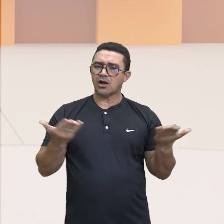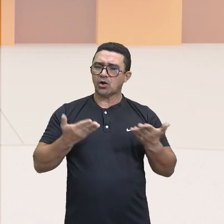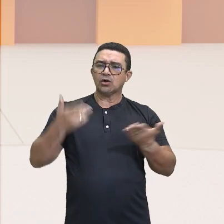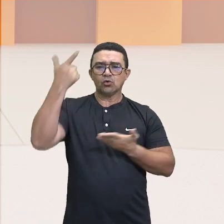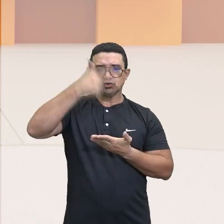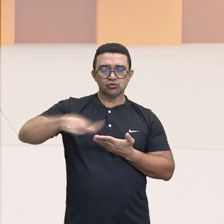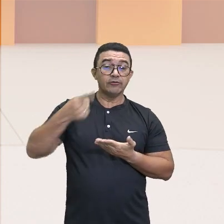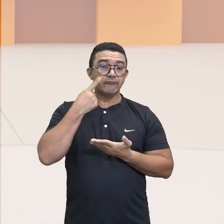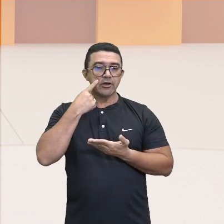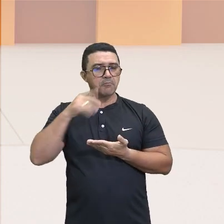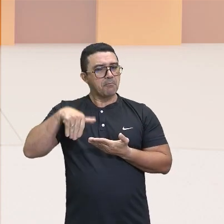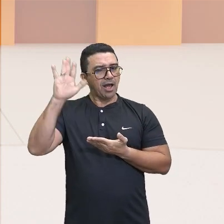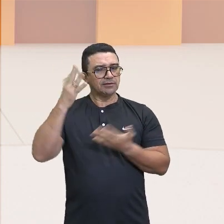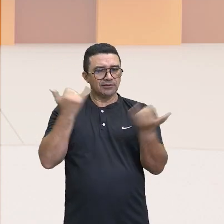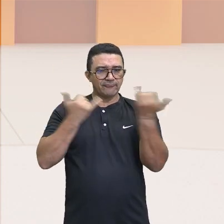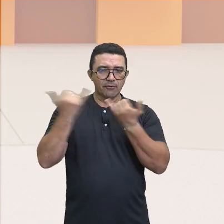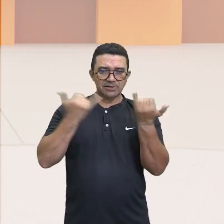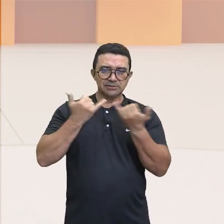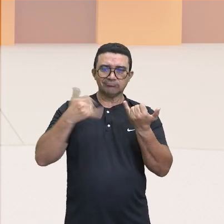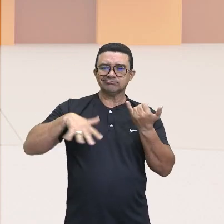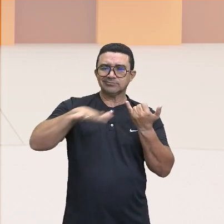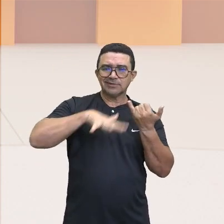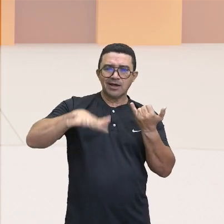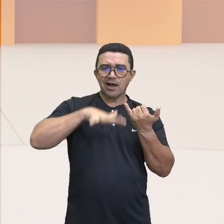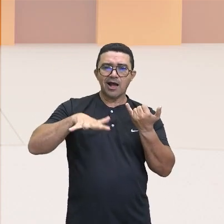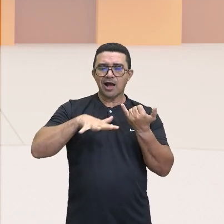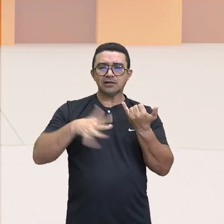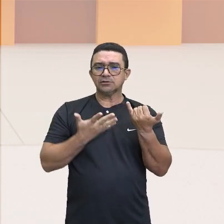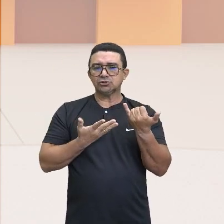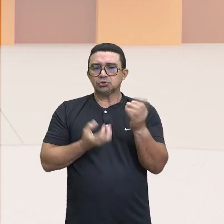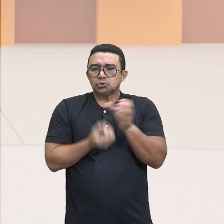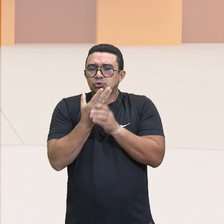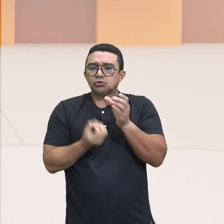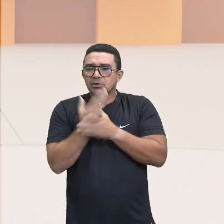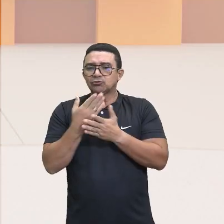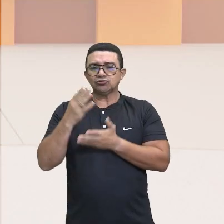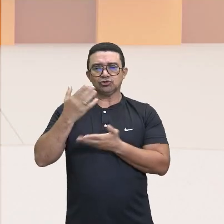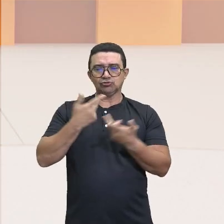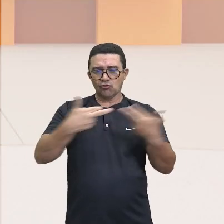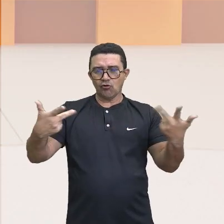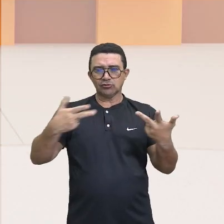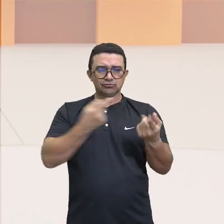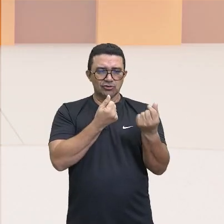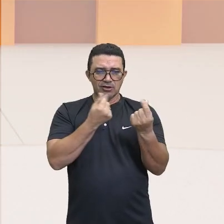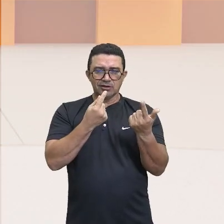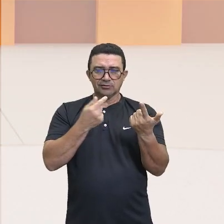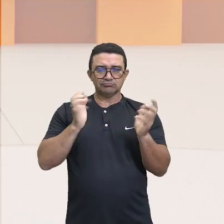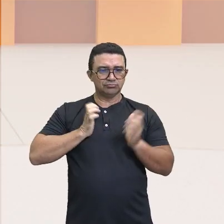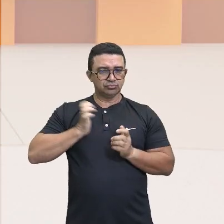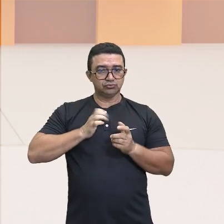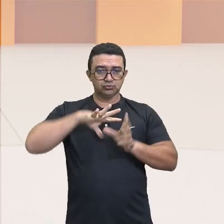com relação à produção de riquezas no mundo. Vamos continuar, pessoal.